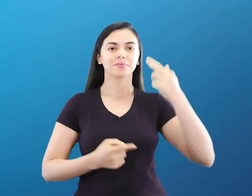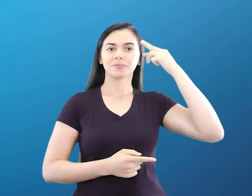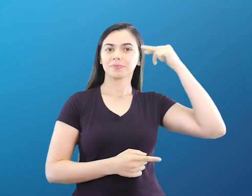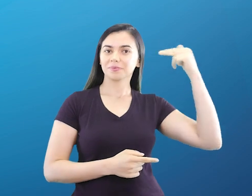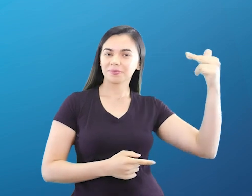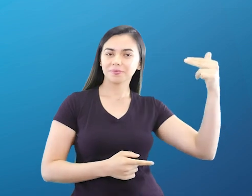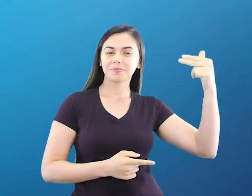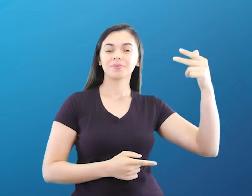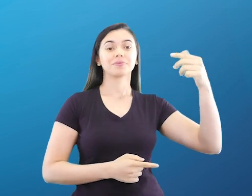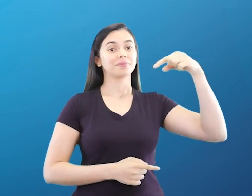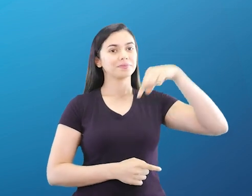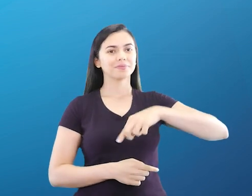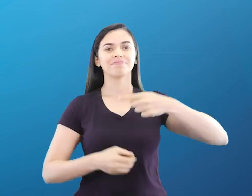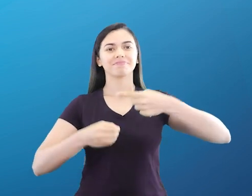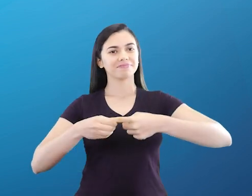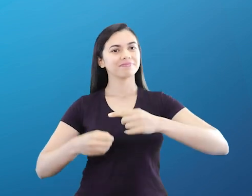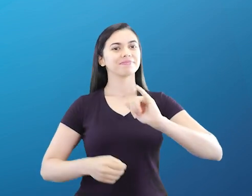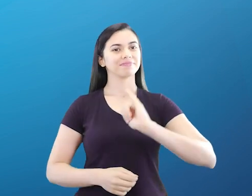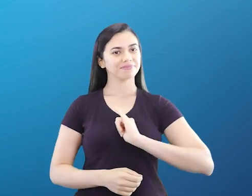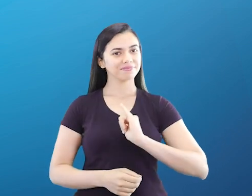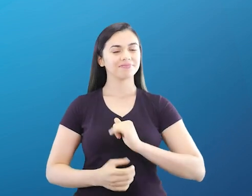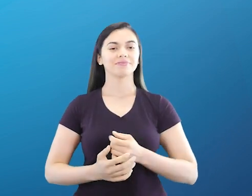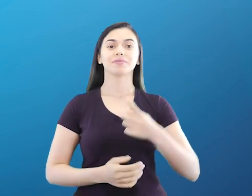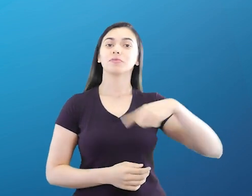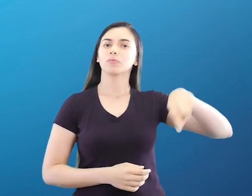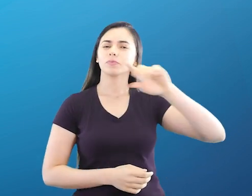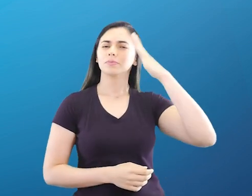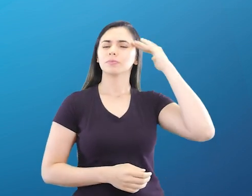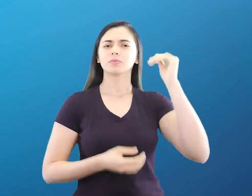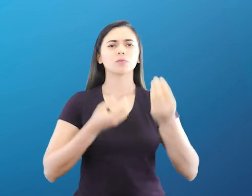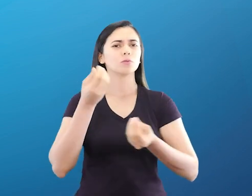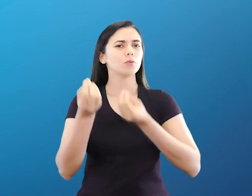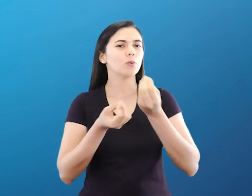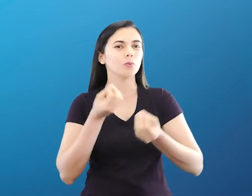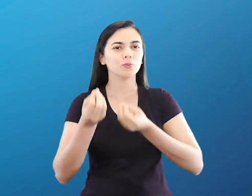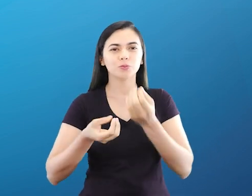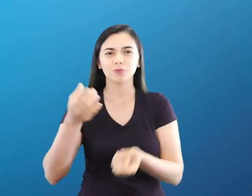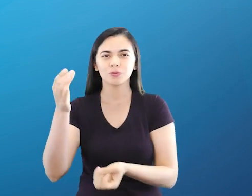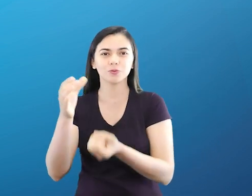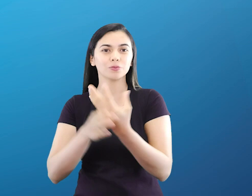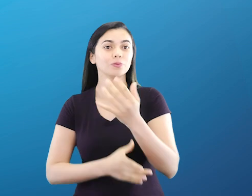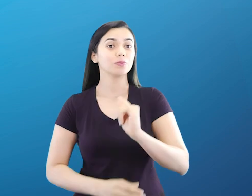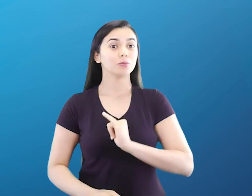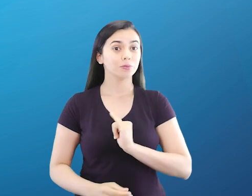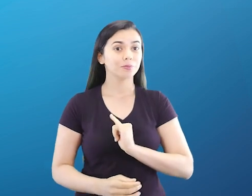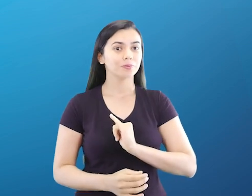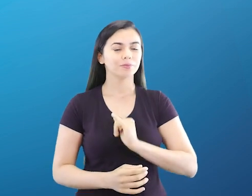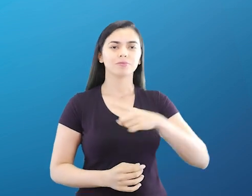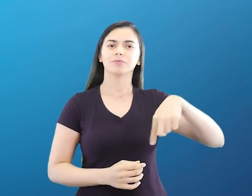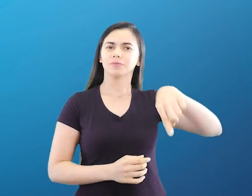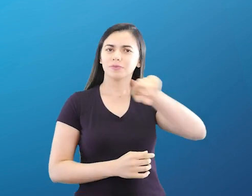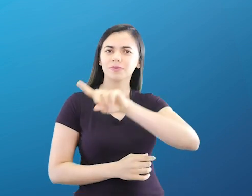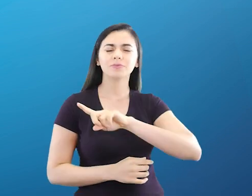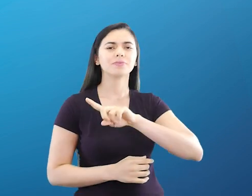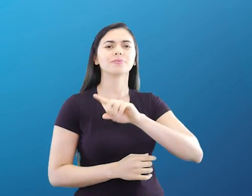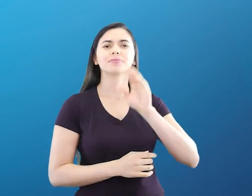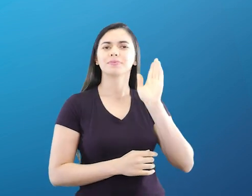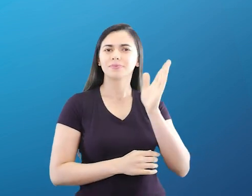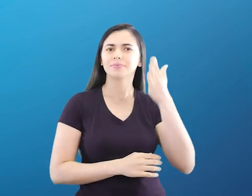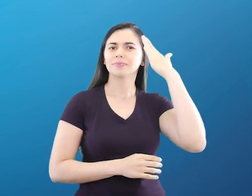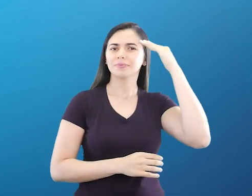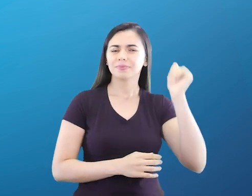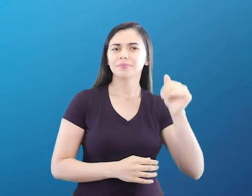aula sobre a história da nossa cidade. Você sabe como que Imperatriz foi fundada? Conhece um pouquinho da história da